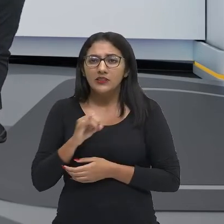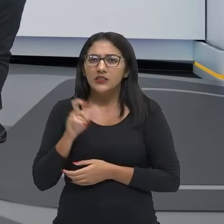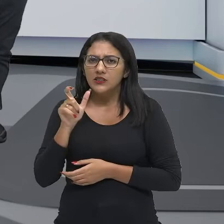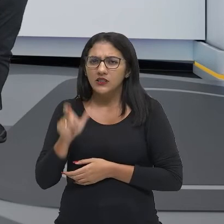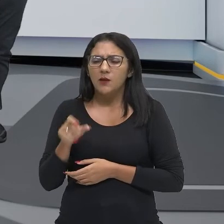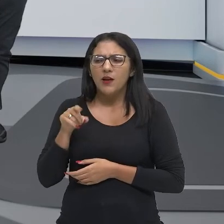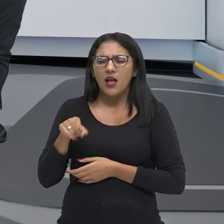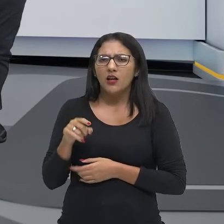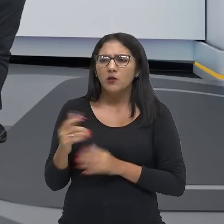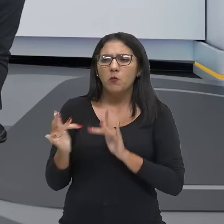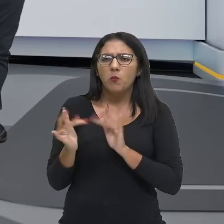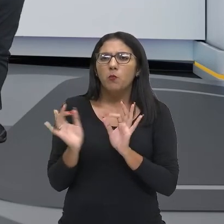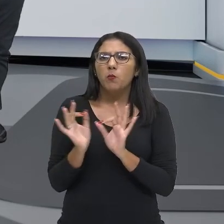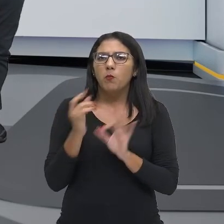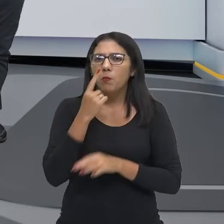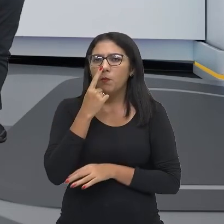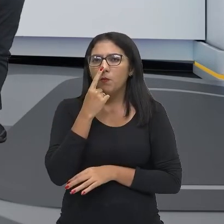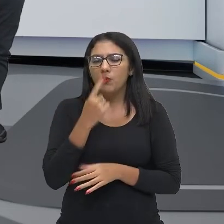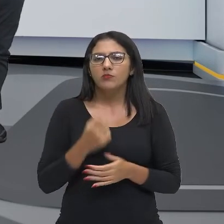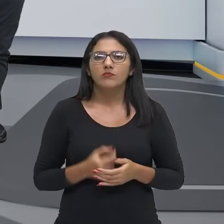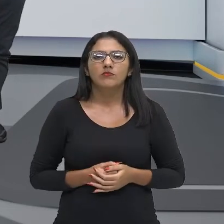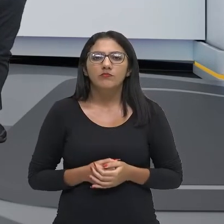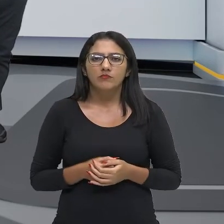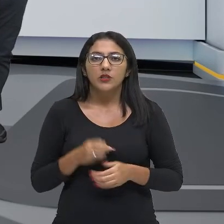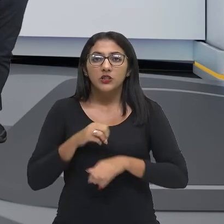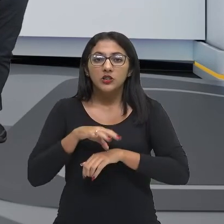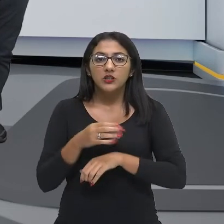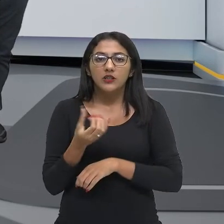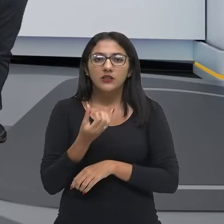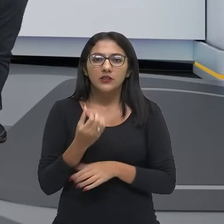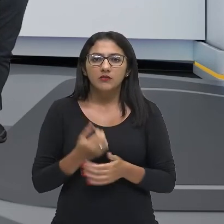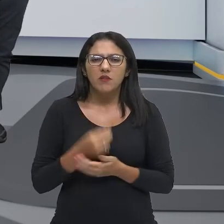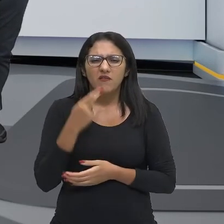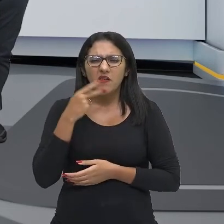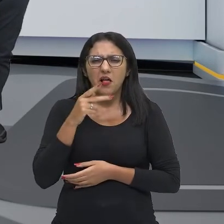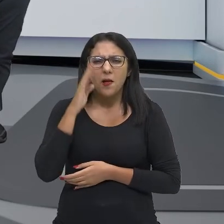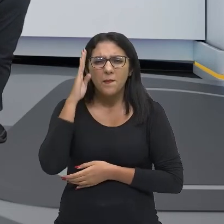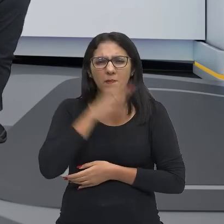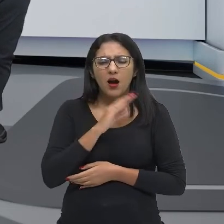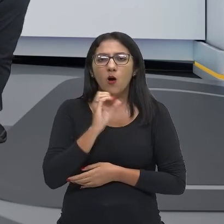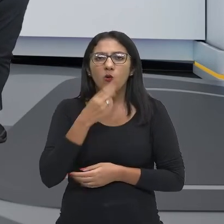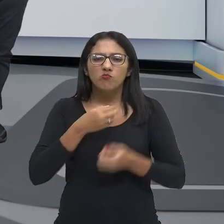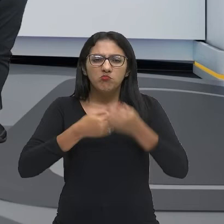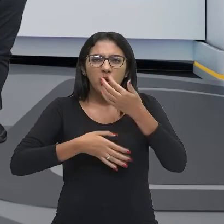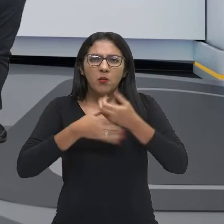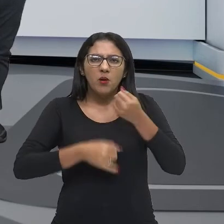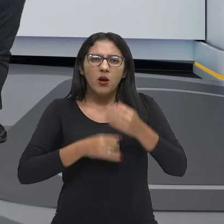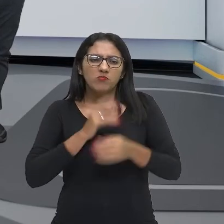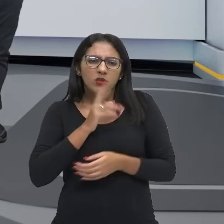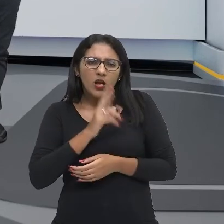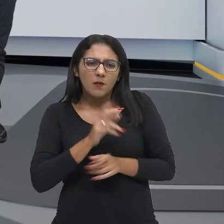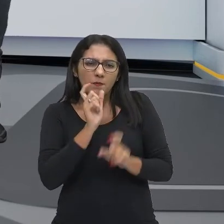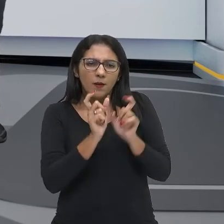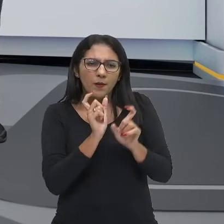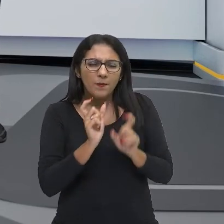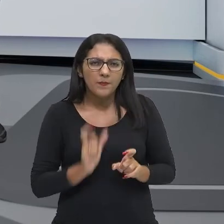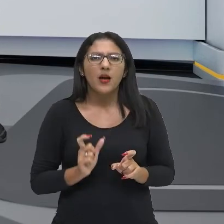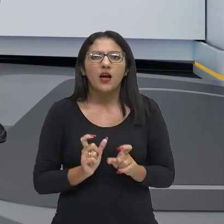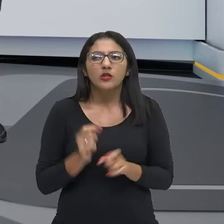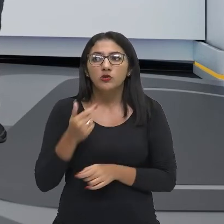estranha. Vamos para a dica 6. Não ficar falando mal e publicando comentários maldosos sobre